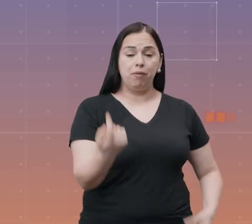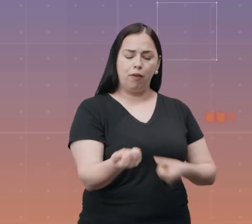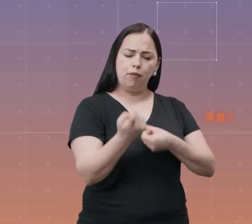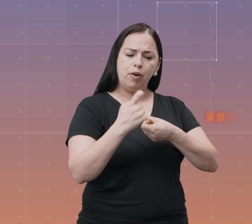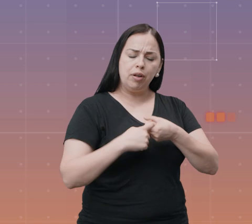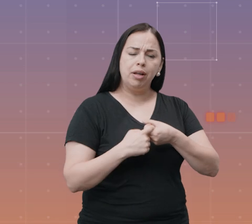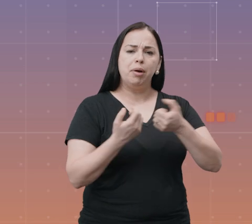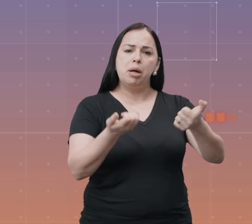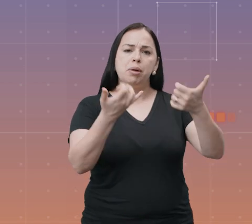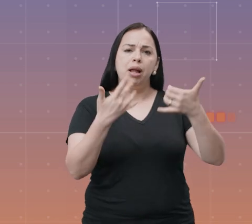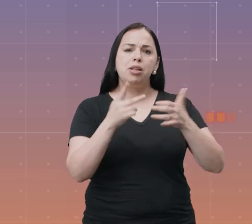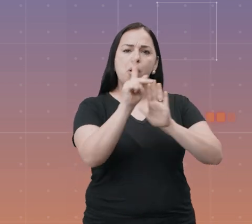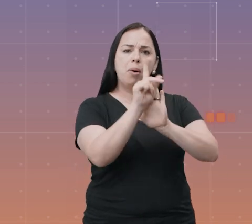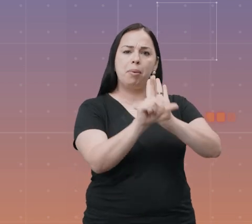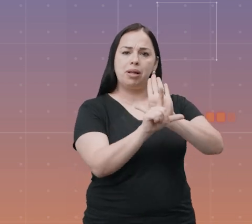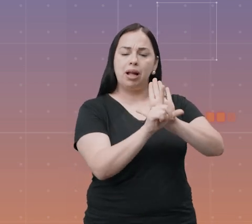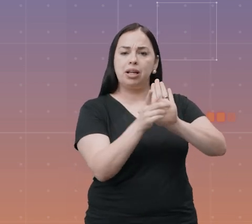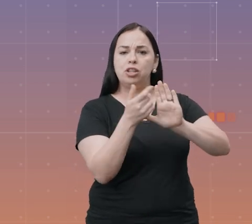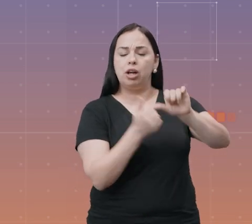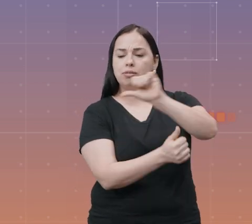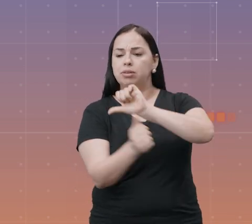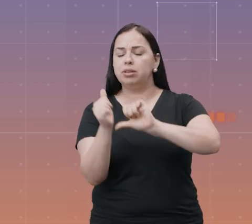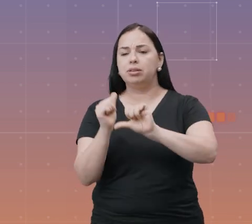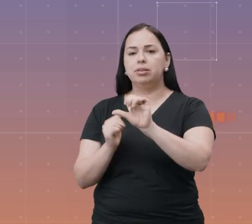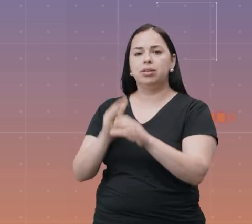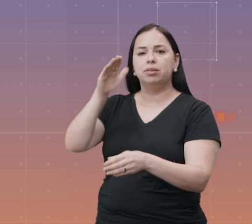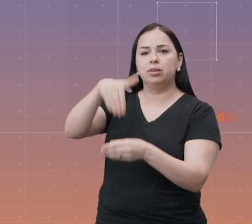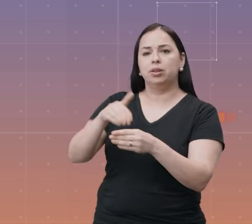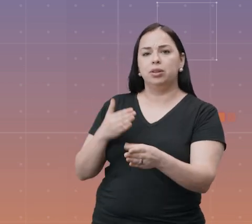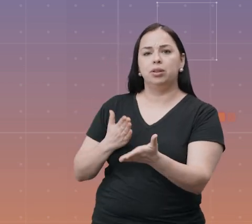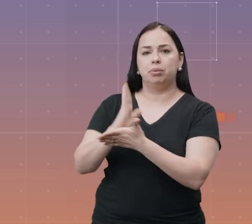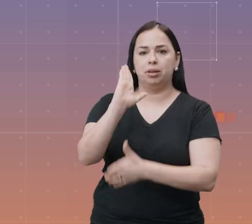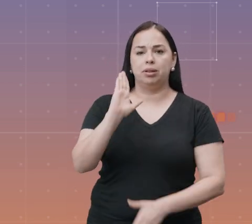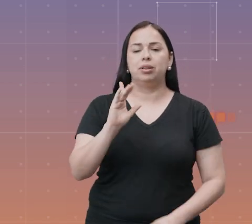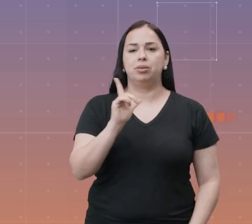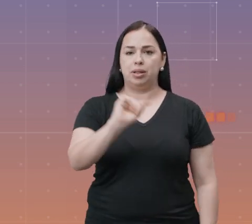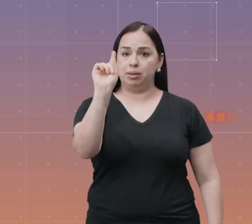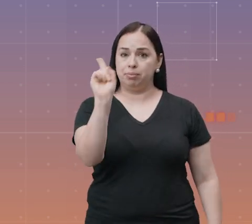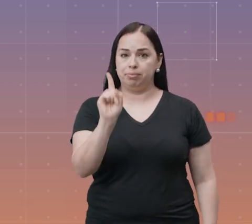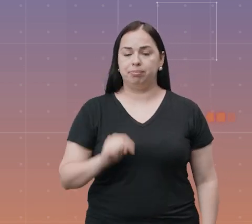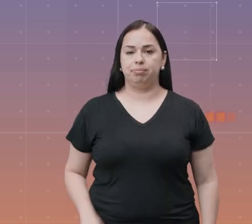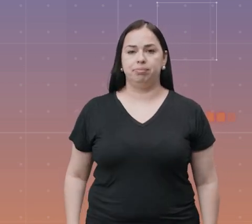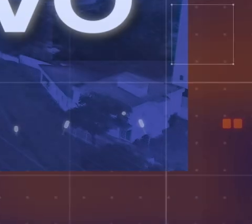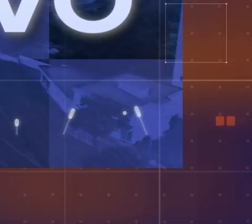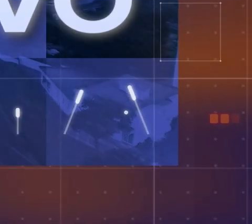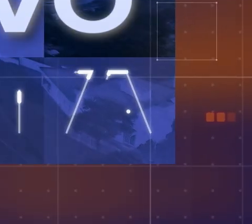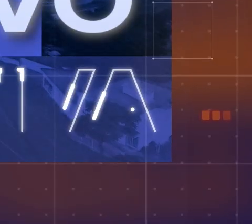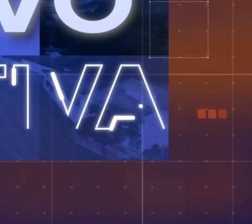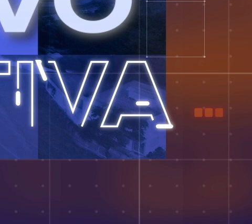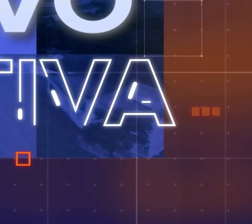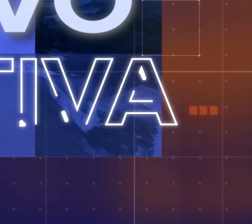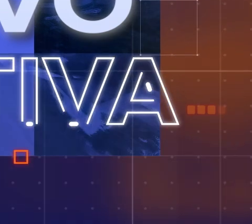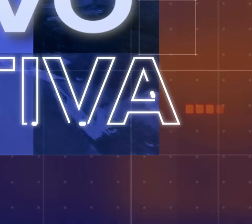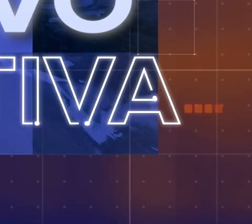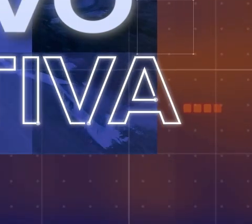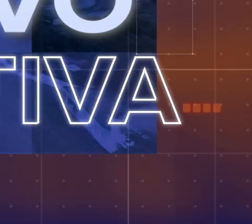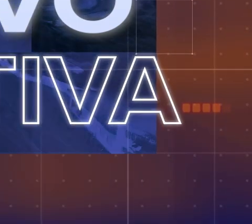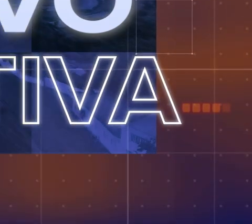na volta, vamos falar sobre projetos de lei aprovados em 2024. Até já!